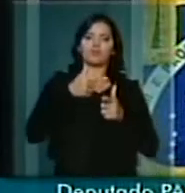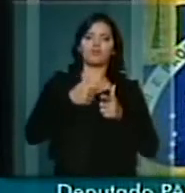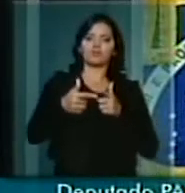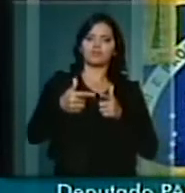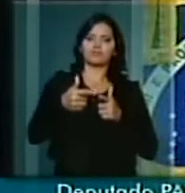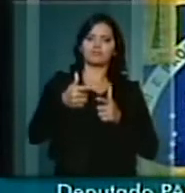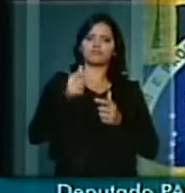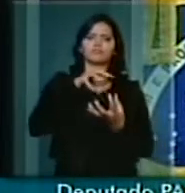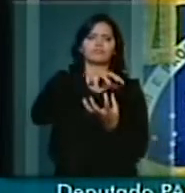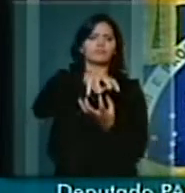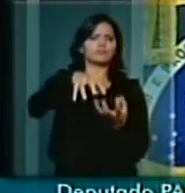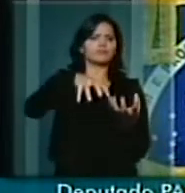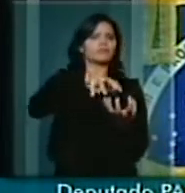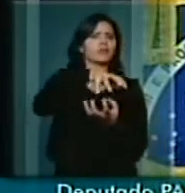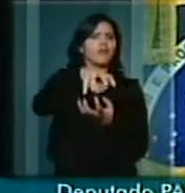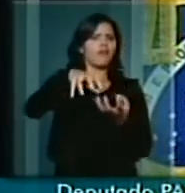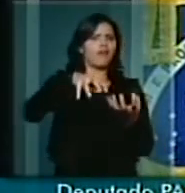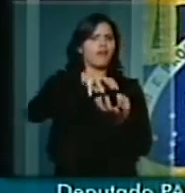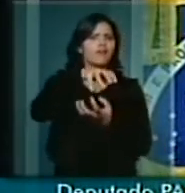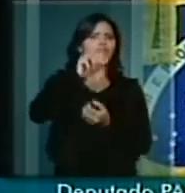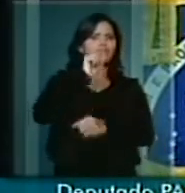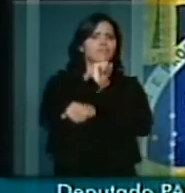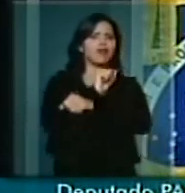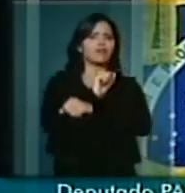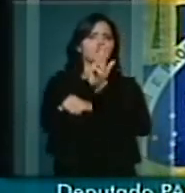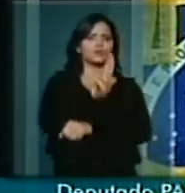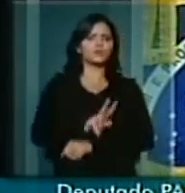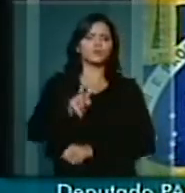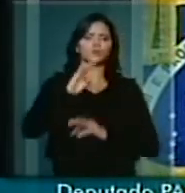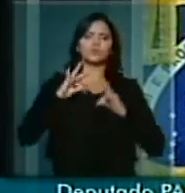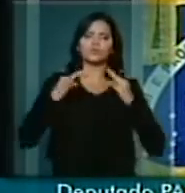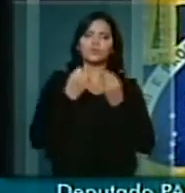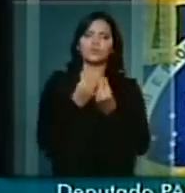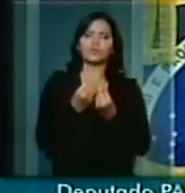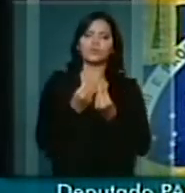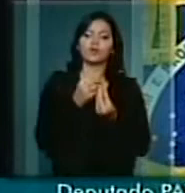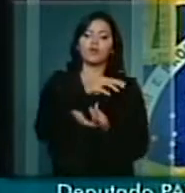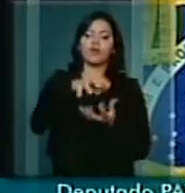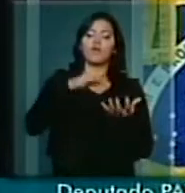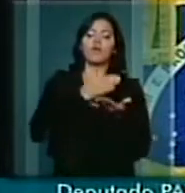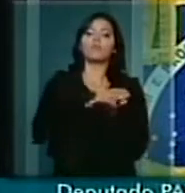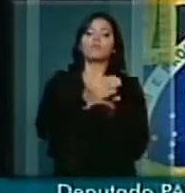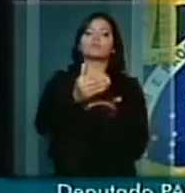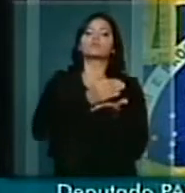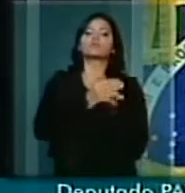E paramos a universidade. E aquela paralisação começou